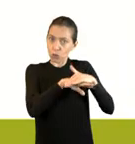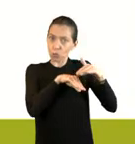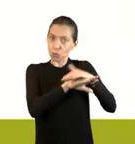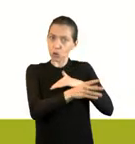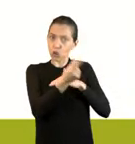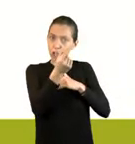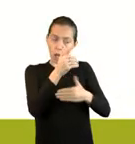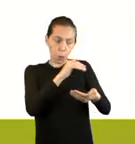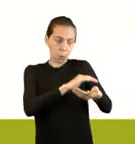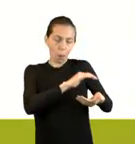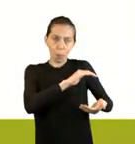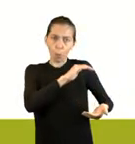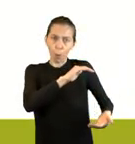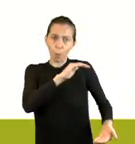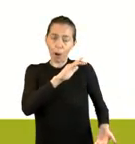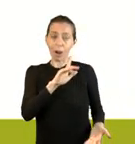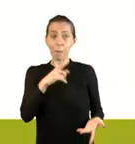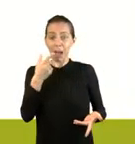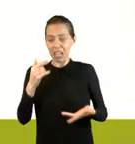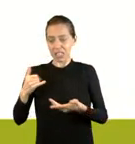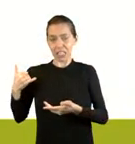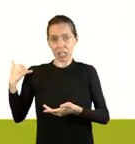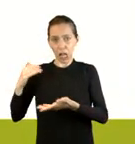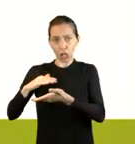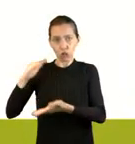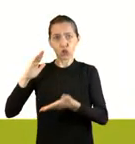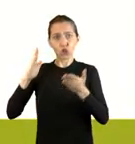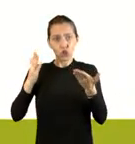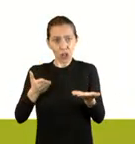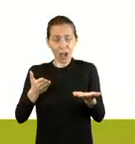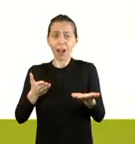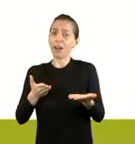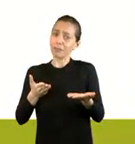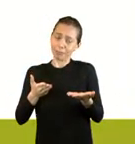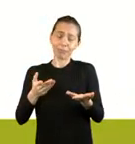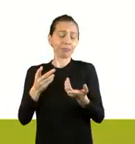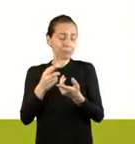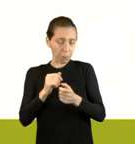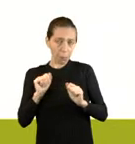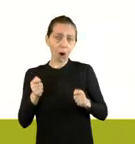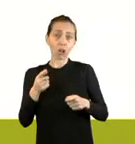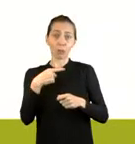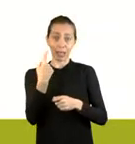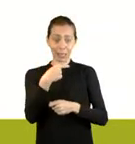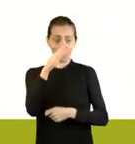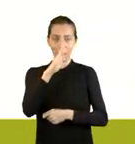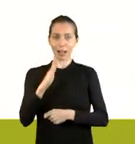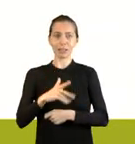pais vão guardando uma quantia bem pequena, mas essa não é a realidade do brasileiro. Então,